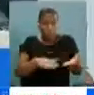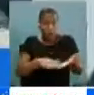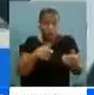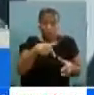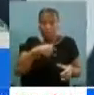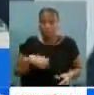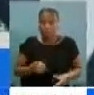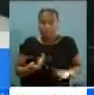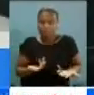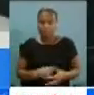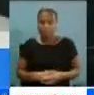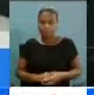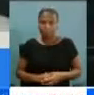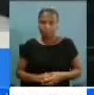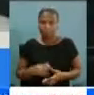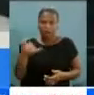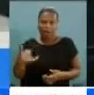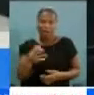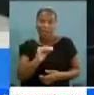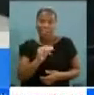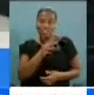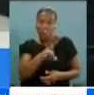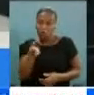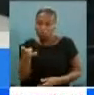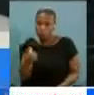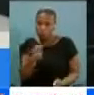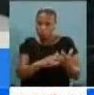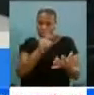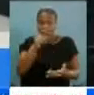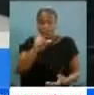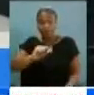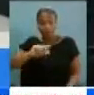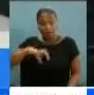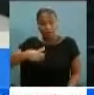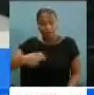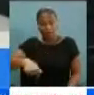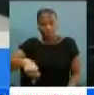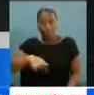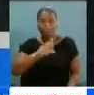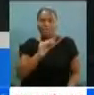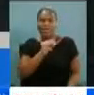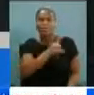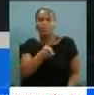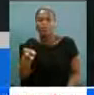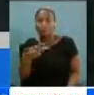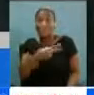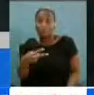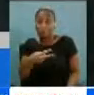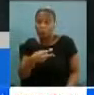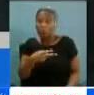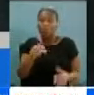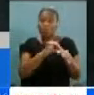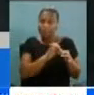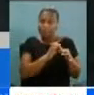catástrofe no nosso país. Além desses 10 milhões de dólares, Cabo Verde terá também 10 milhões de euros